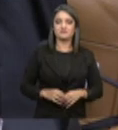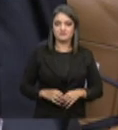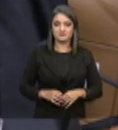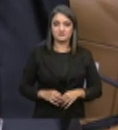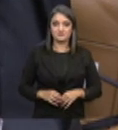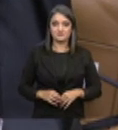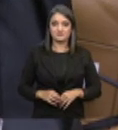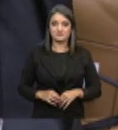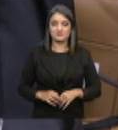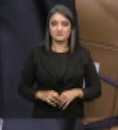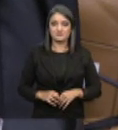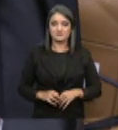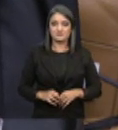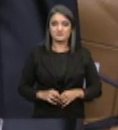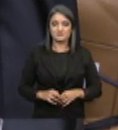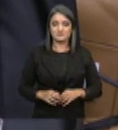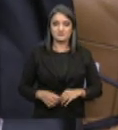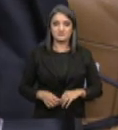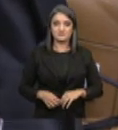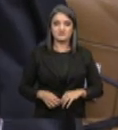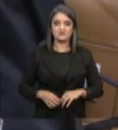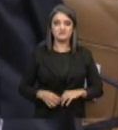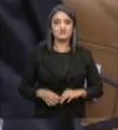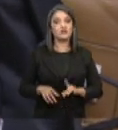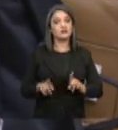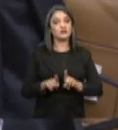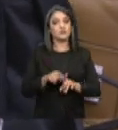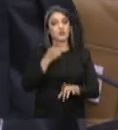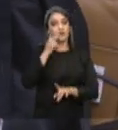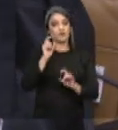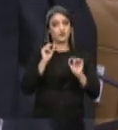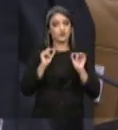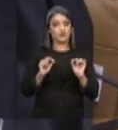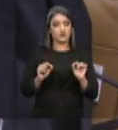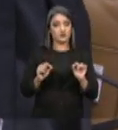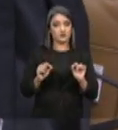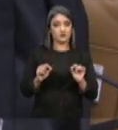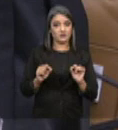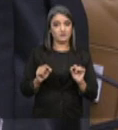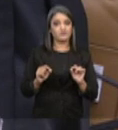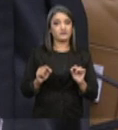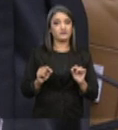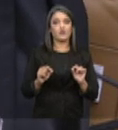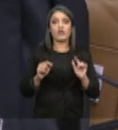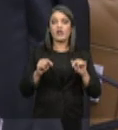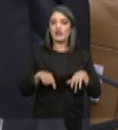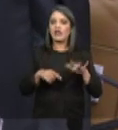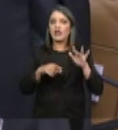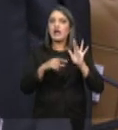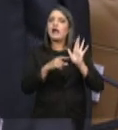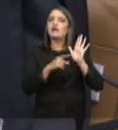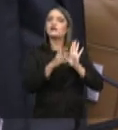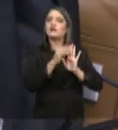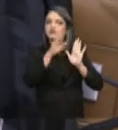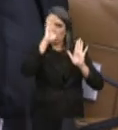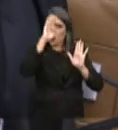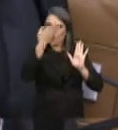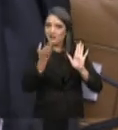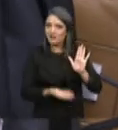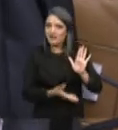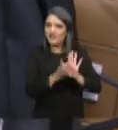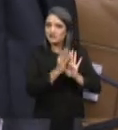distante senhora Presidente senhora ministra senhores ministros que inexiste aqui nesse elogio de celebração